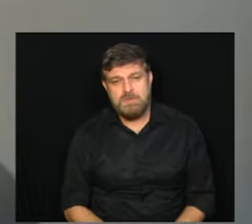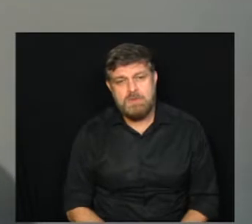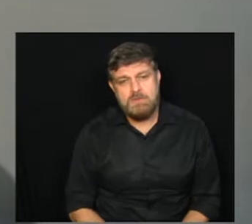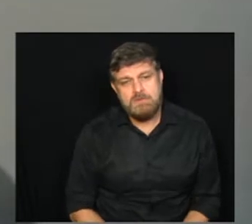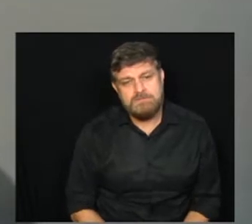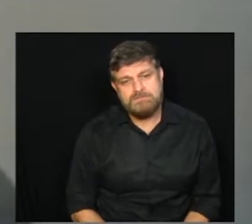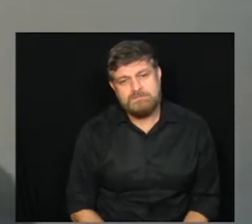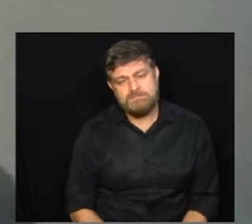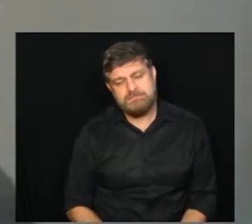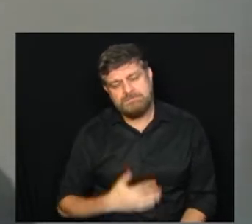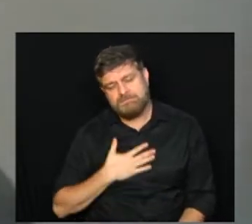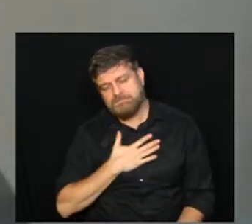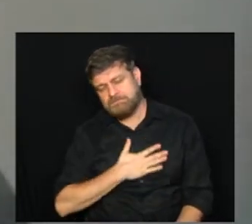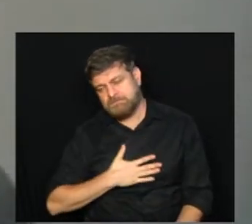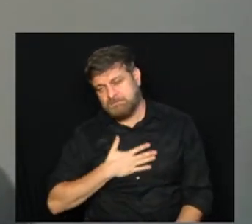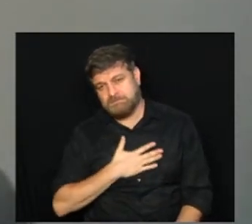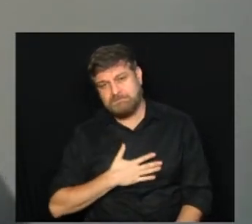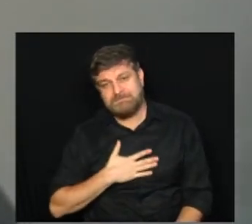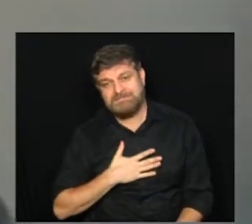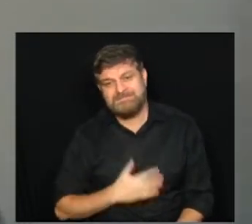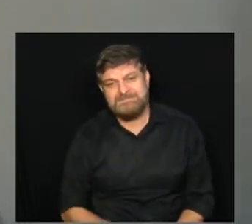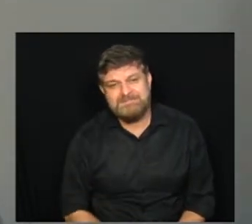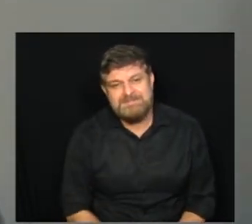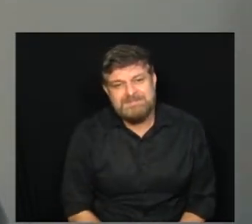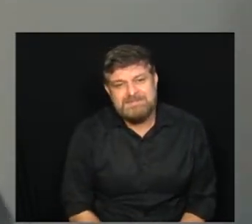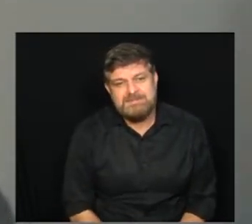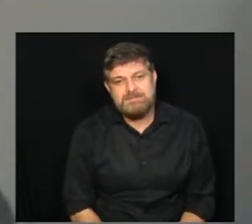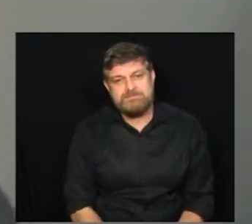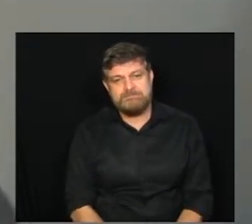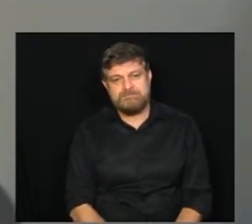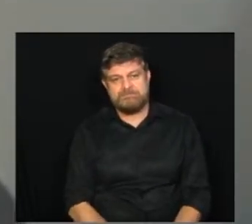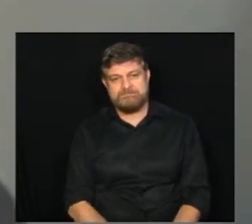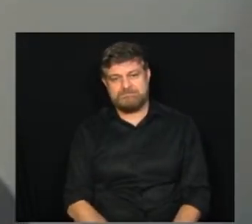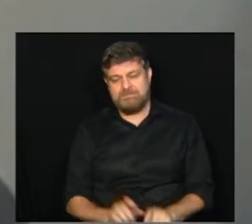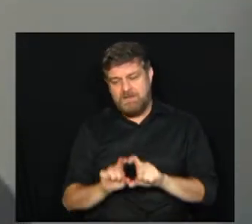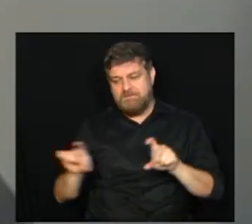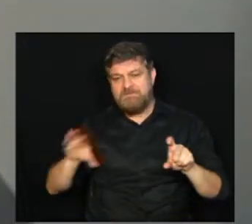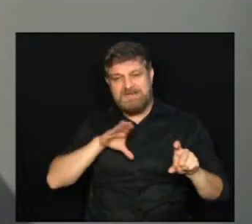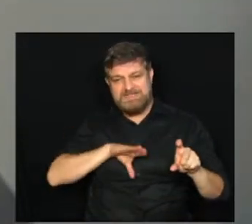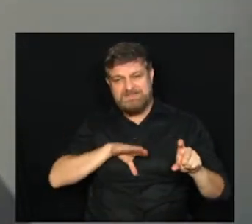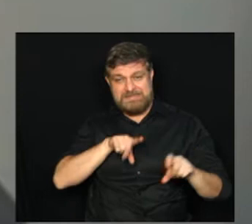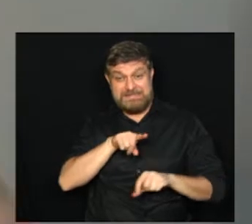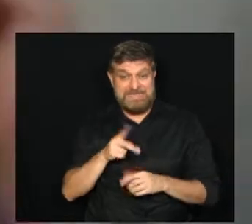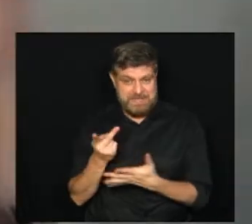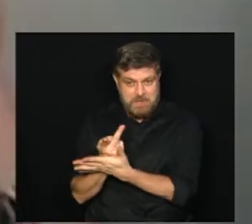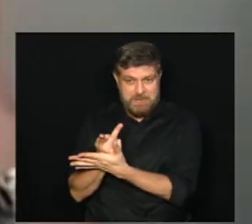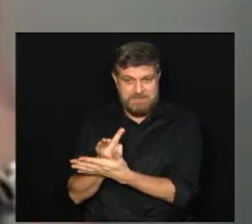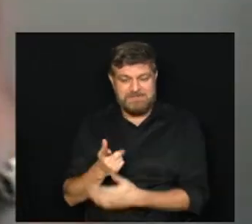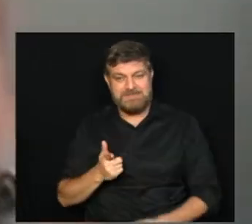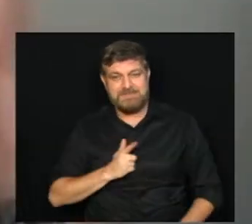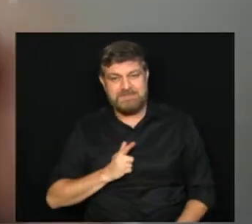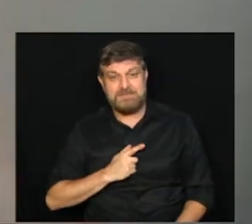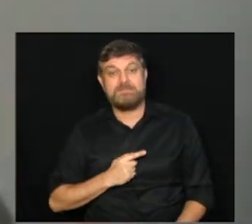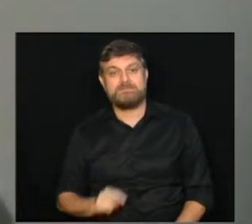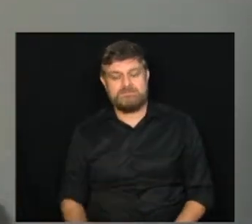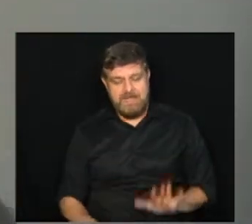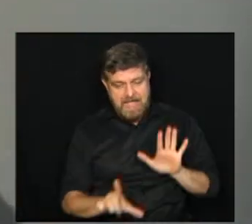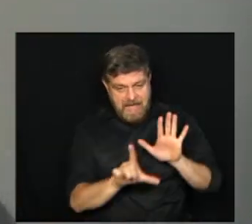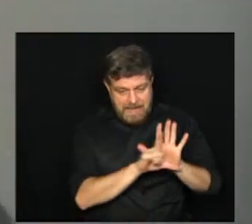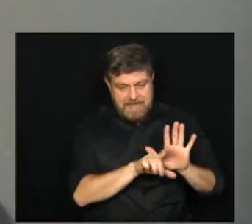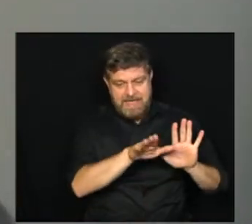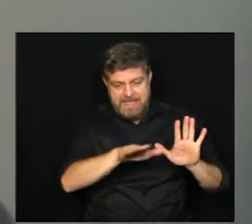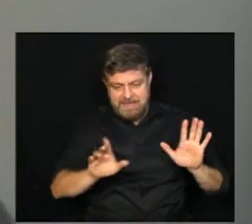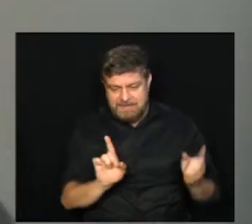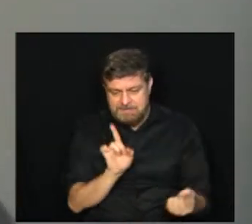fico muito ao encontro, né? Muito ao encontro a essa necessidade das crianças, né? E de